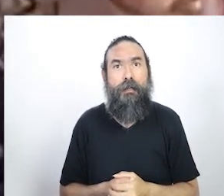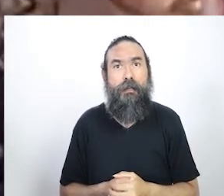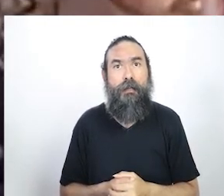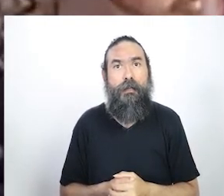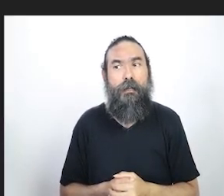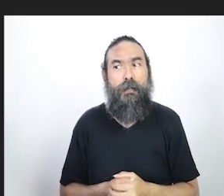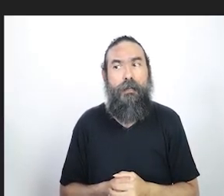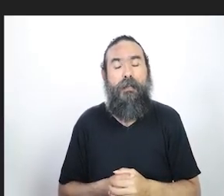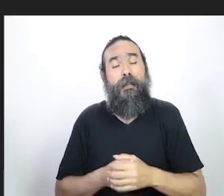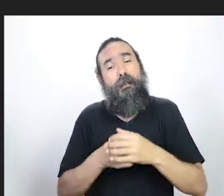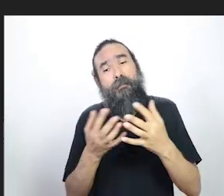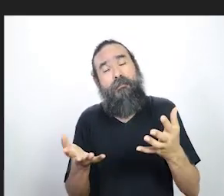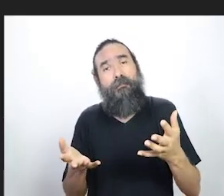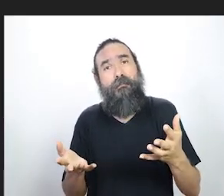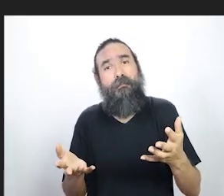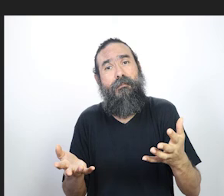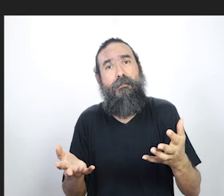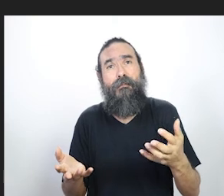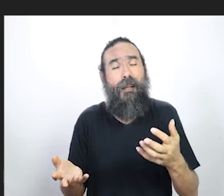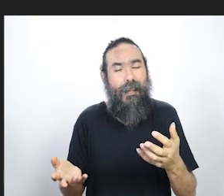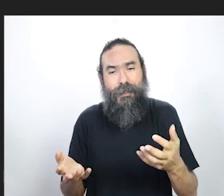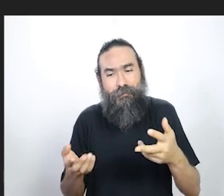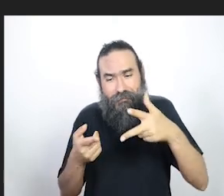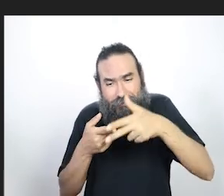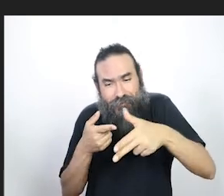Ué, mas eu falei tudo.